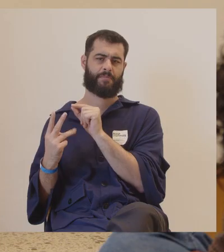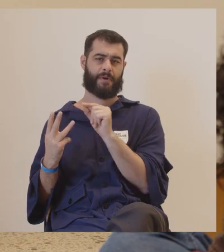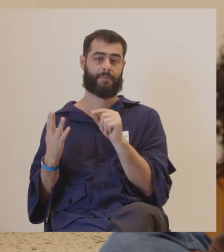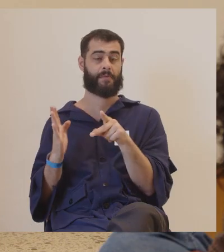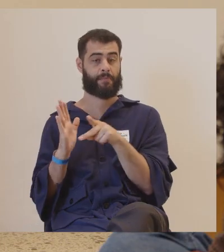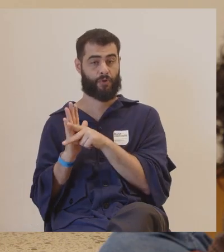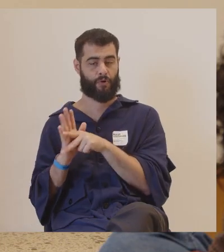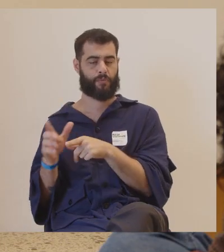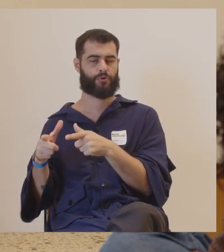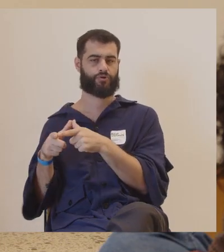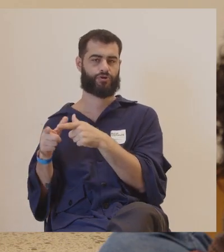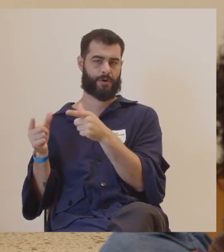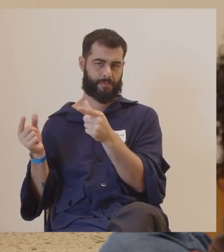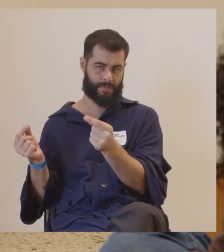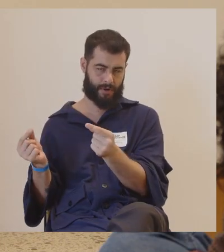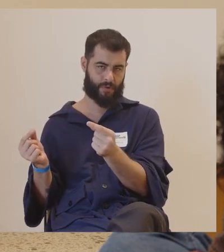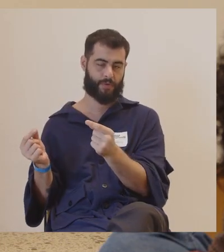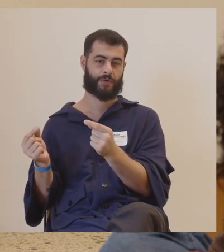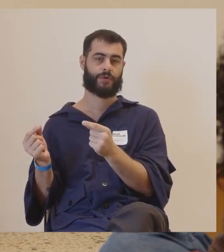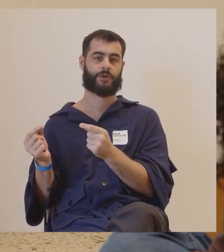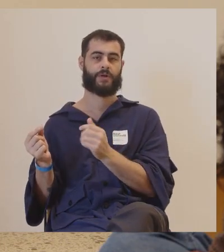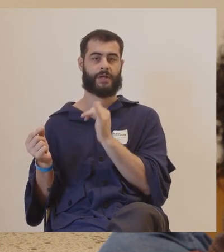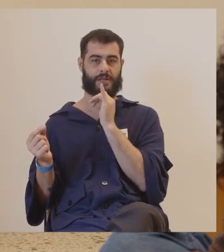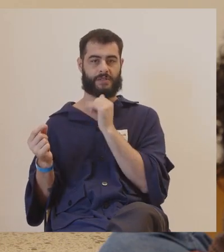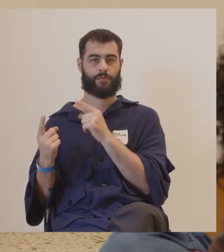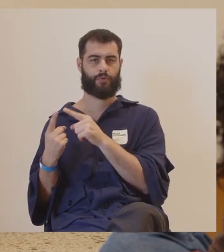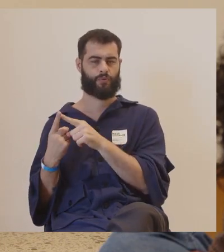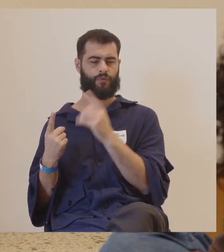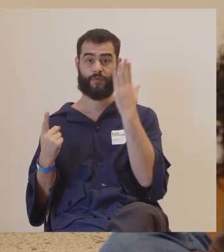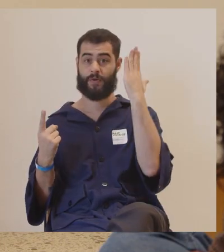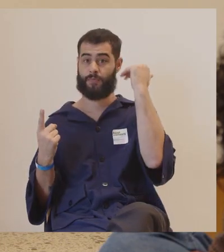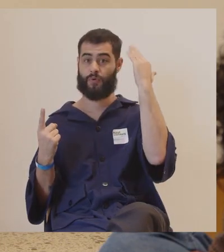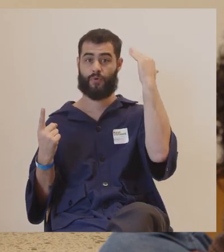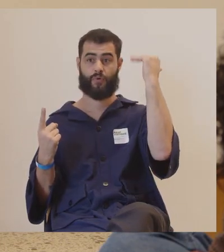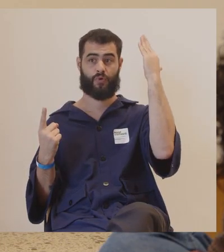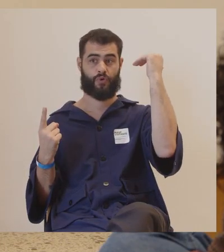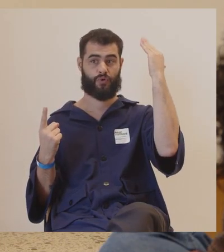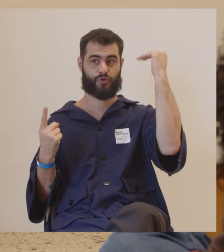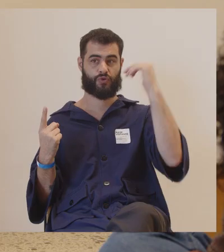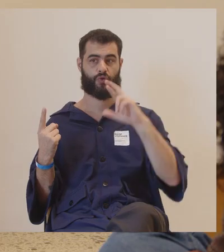Toyokuni, né, Hokusai, que ficou celebrérrimo, né, assim,